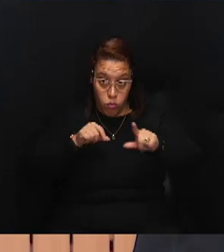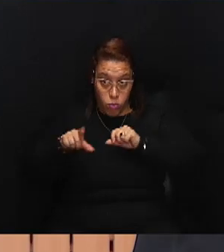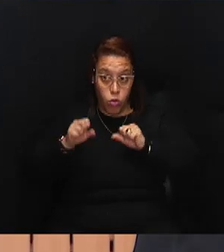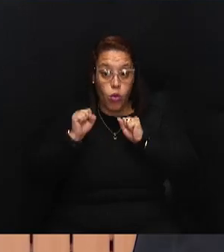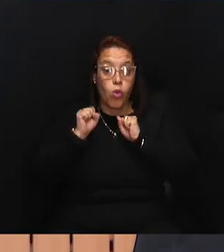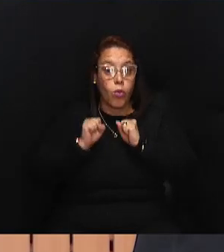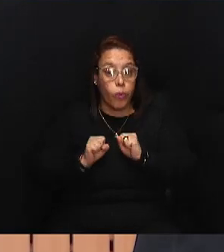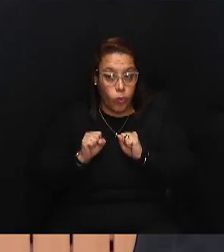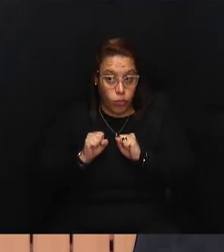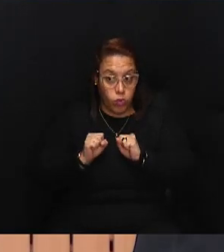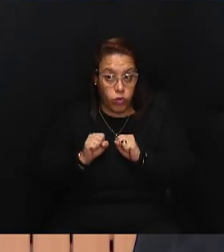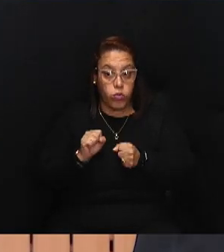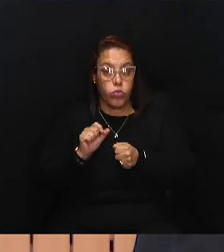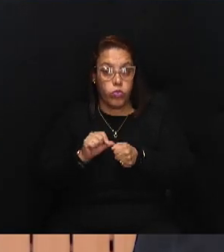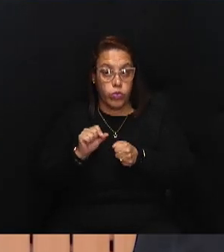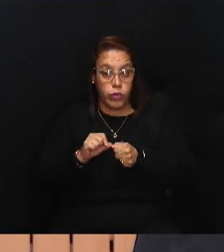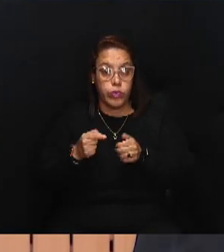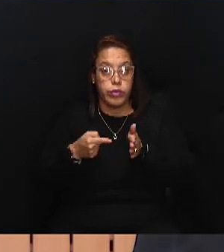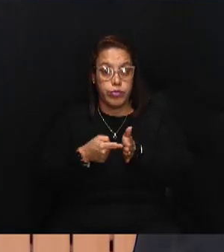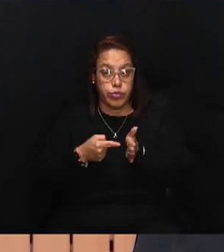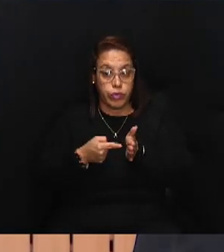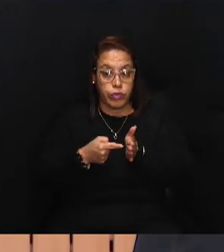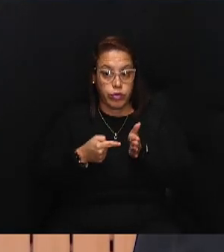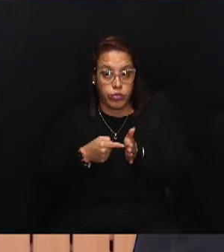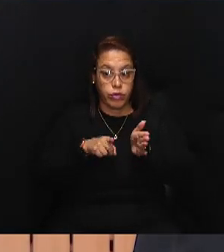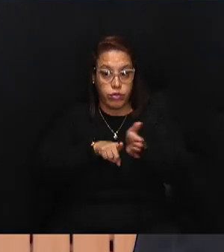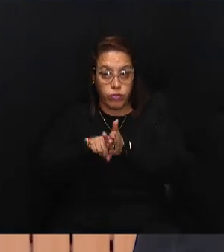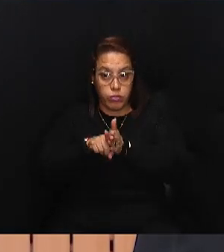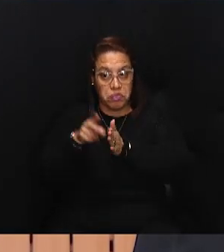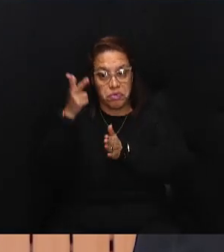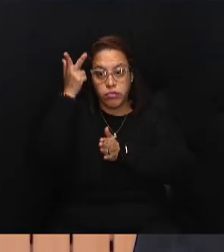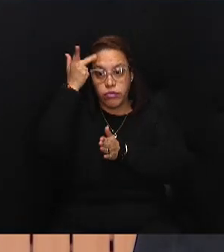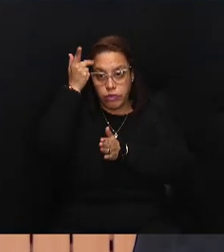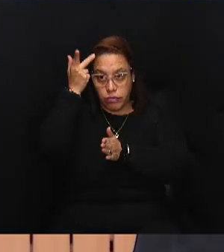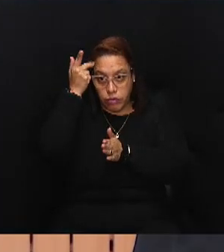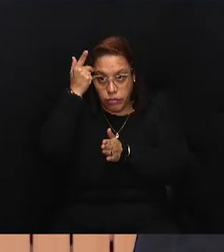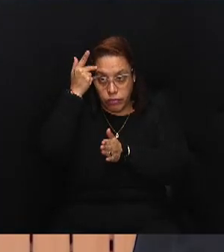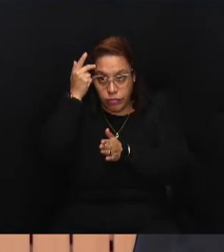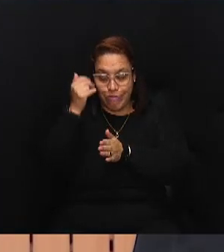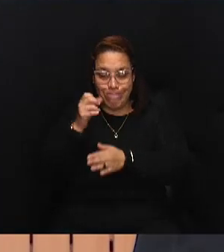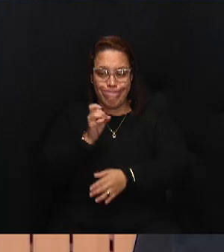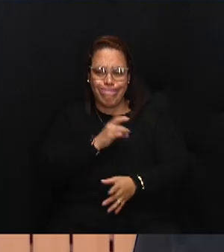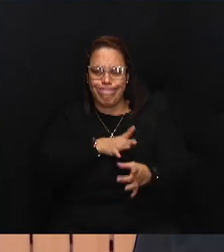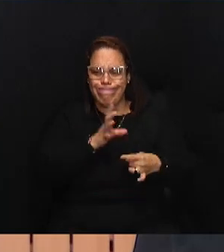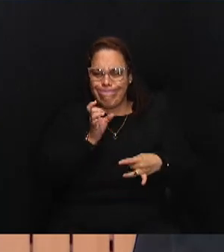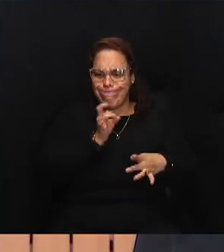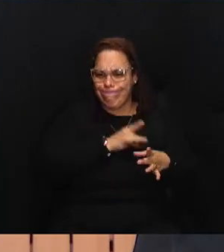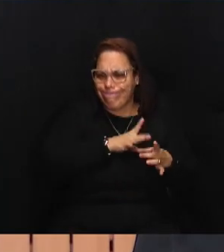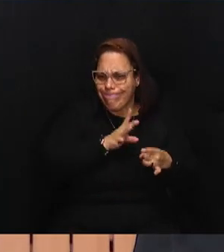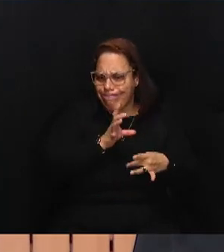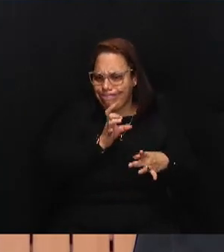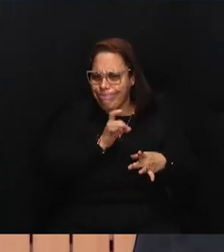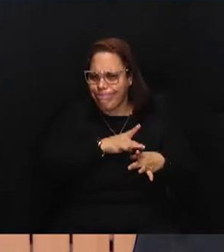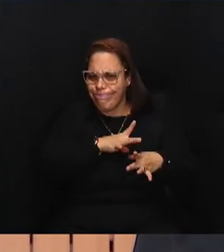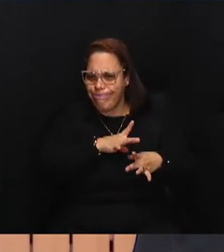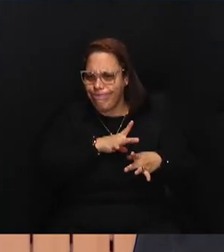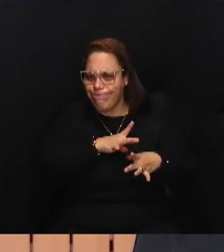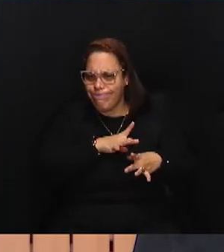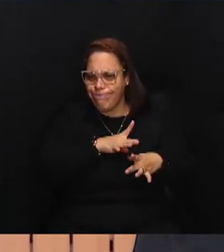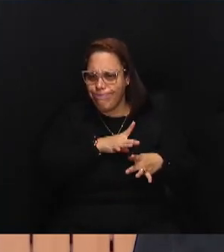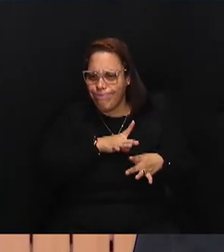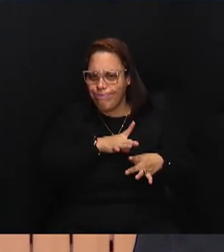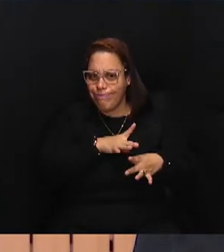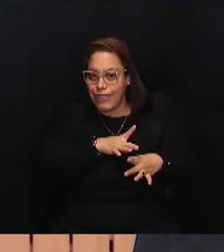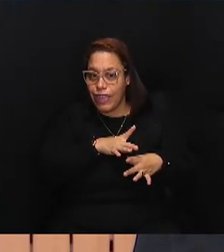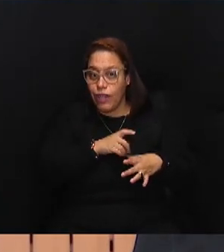podem fazer as denúncias. Uma pergunta muito comum também, o receio de muitas pessoas é a questão de: